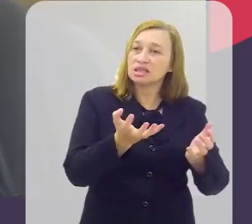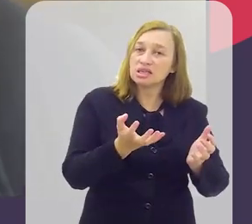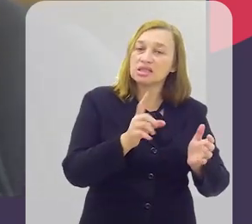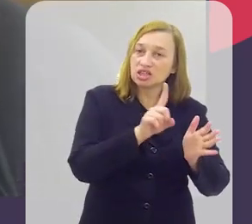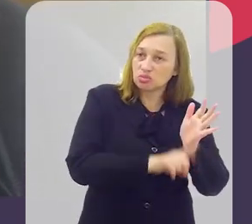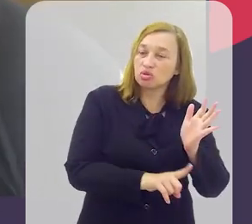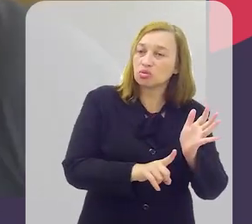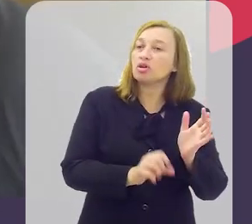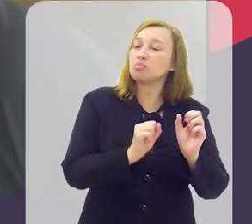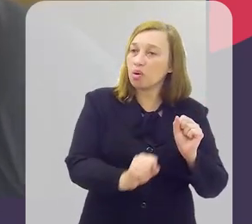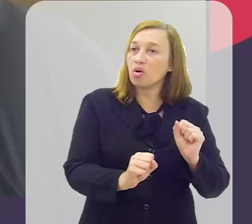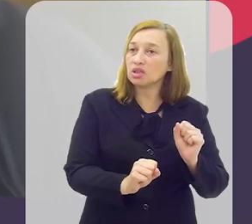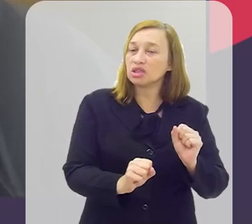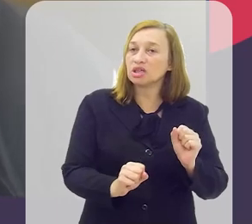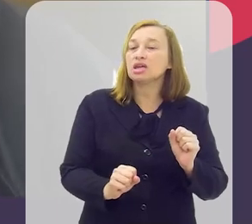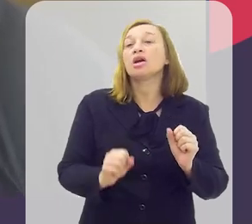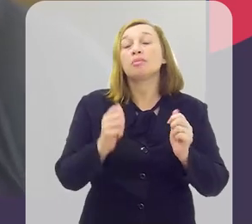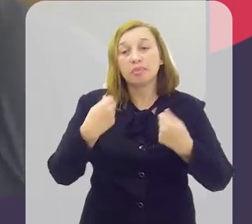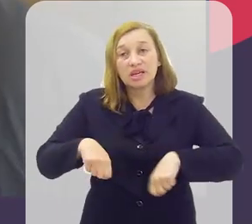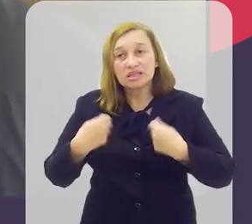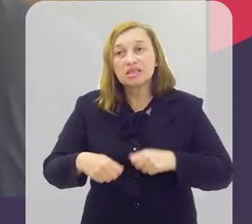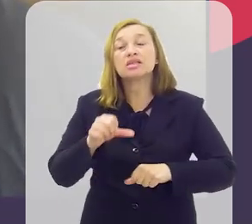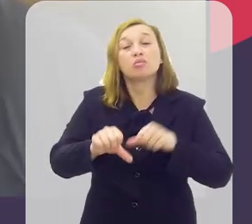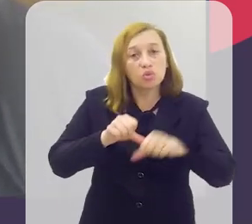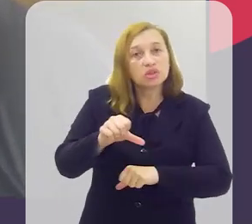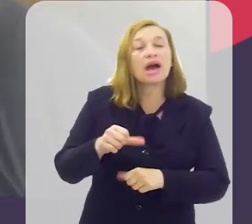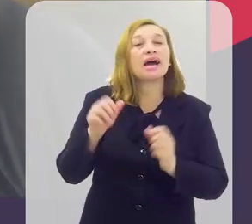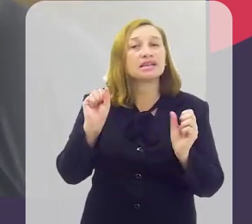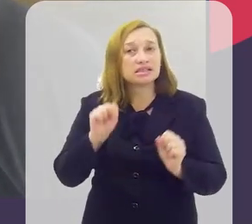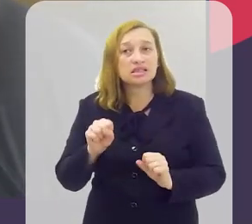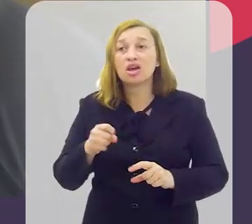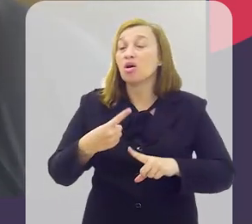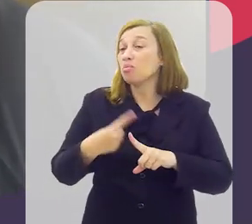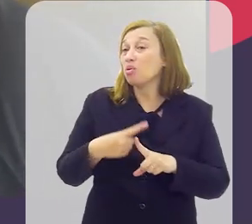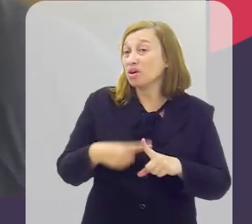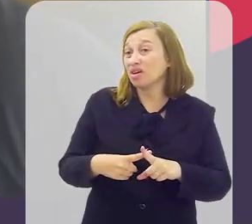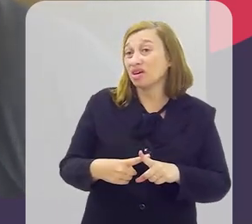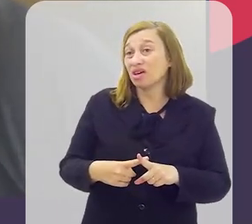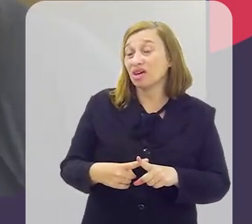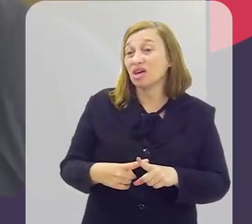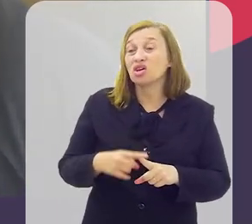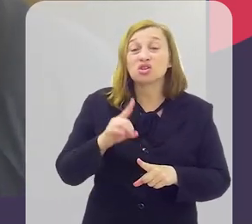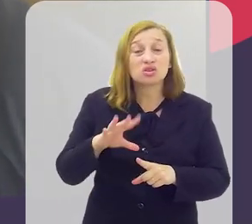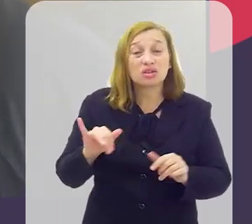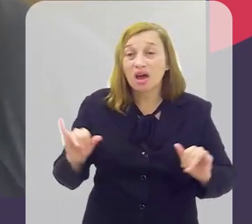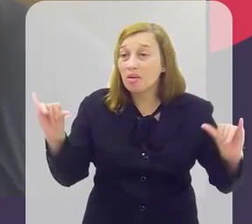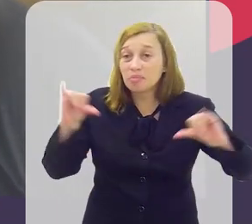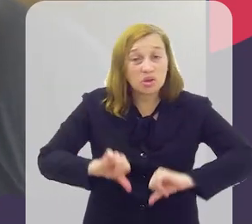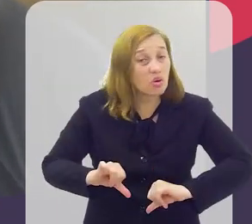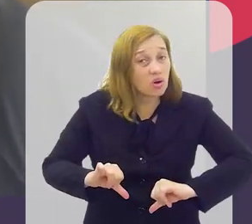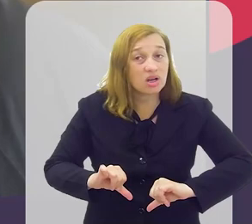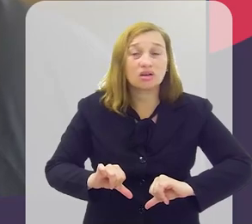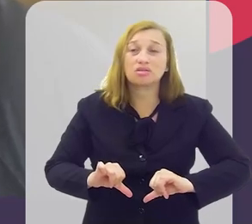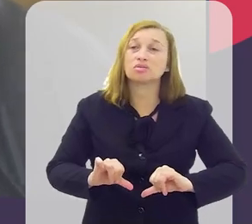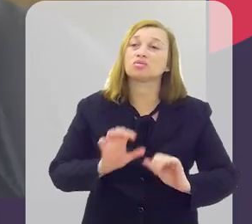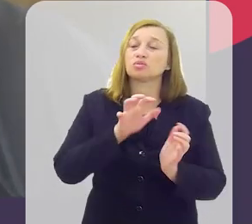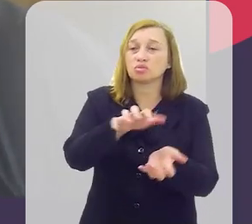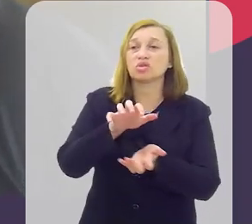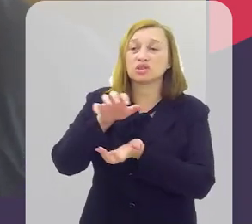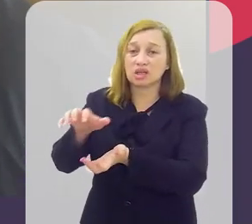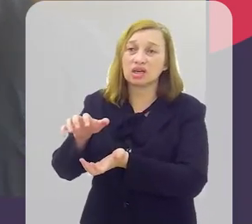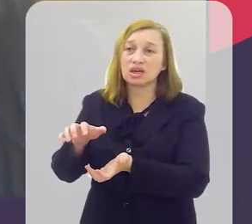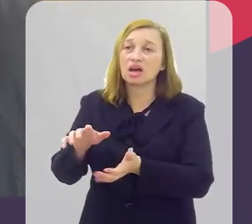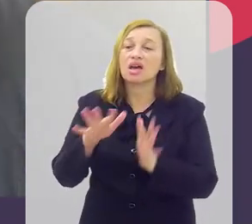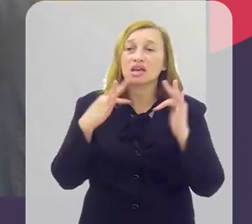muita coisa que a gente não pode mexer porque é empresa privada, mas alguma coisa tem que mudar, porque do jeito que está, só está matando a galera no Brasil